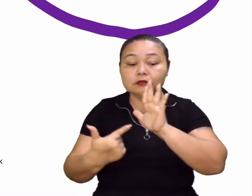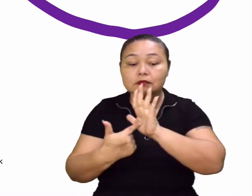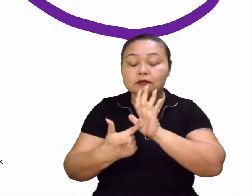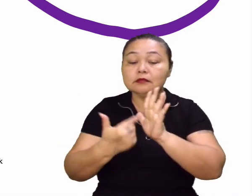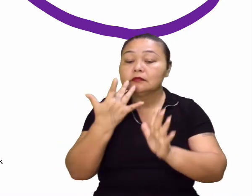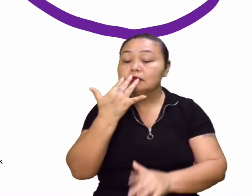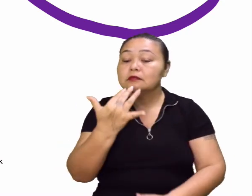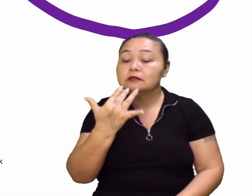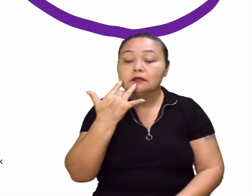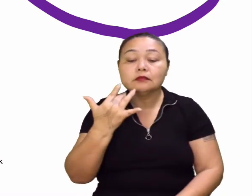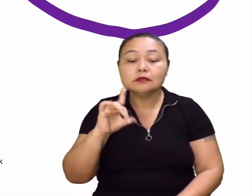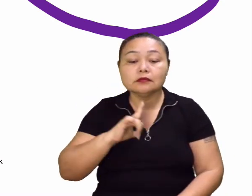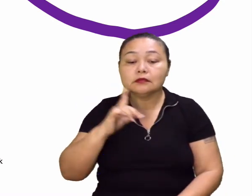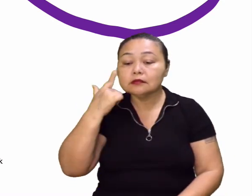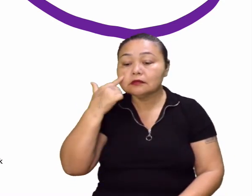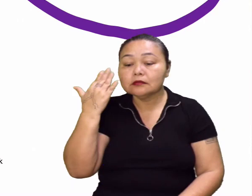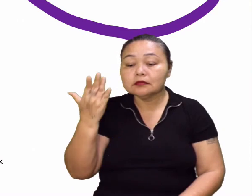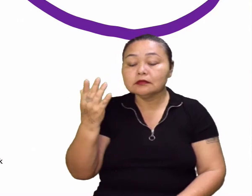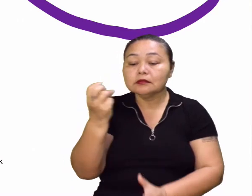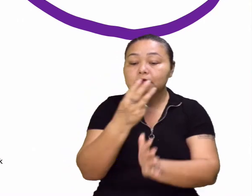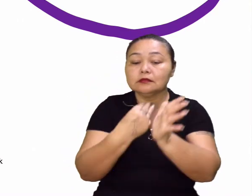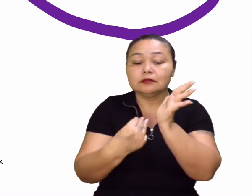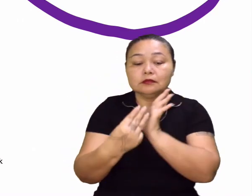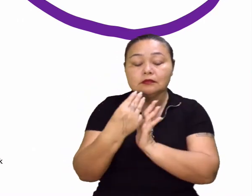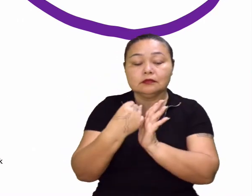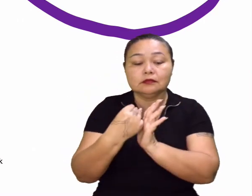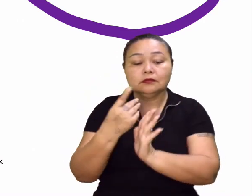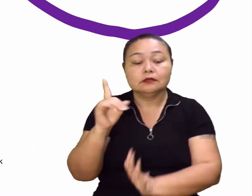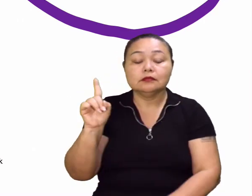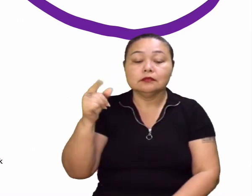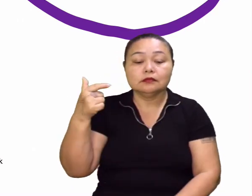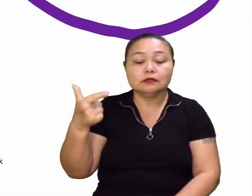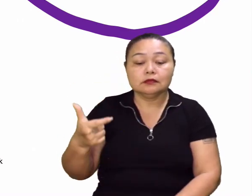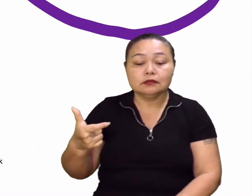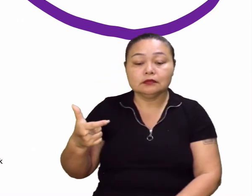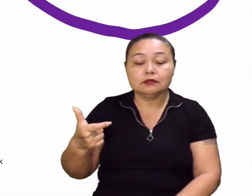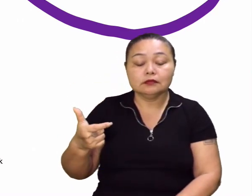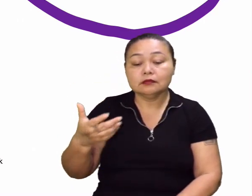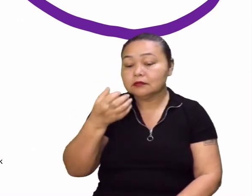as cores que a gente está vendo neste mapa. Não é isso, Rogério? Muito bem.